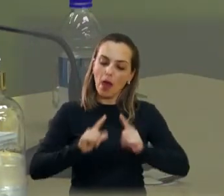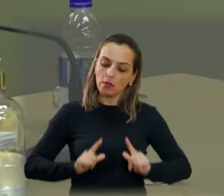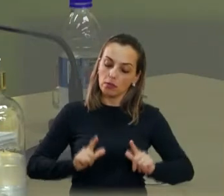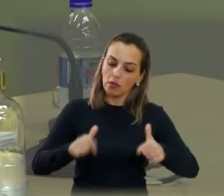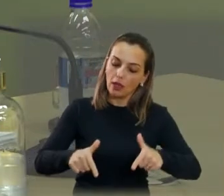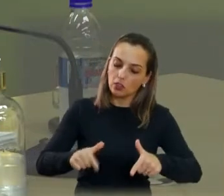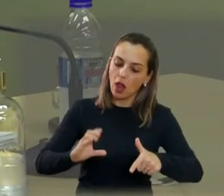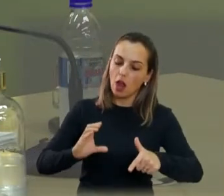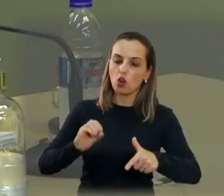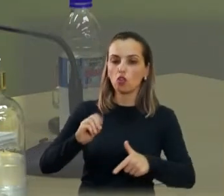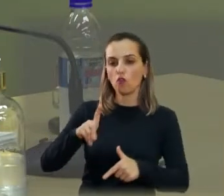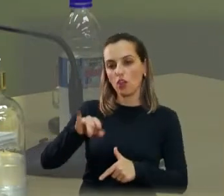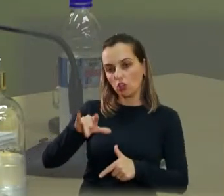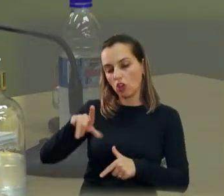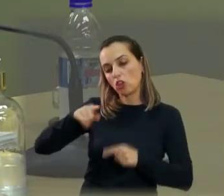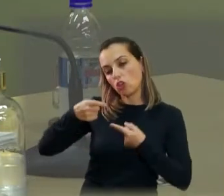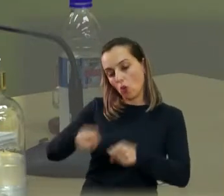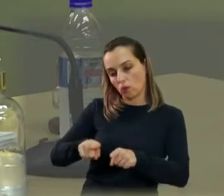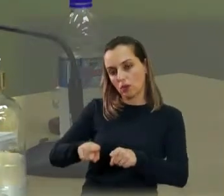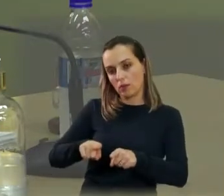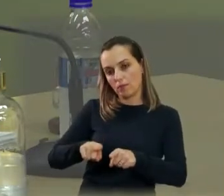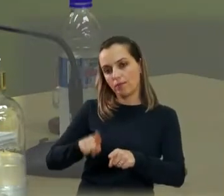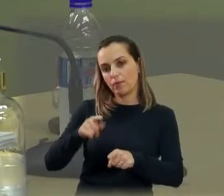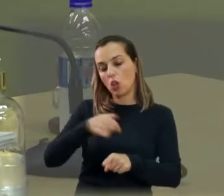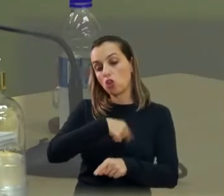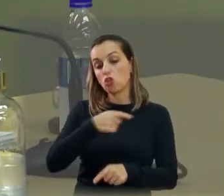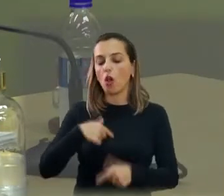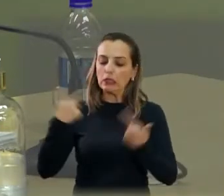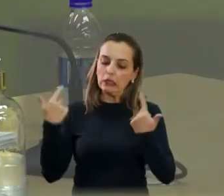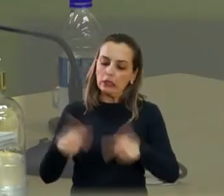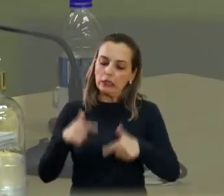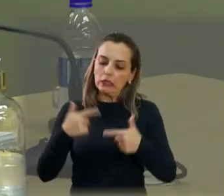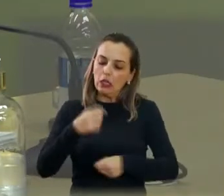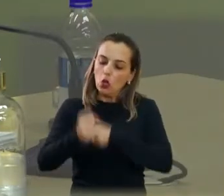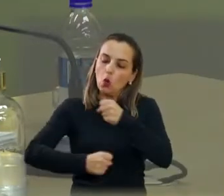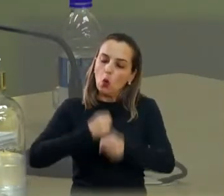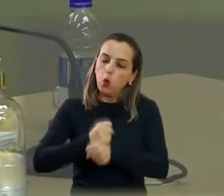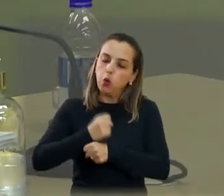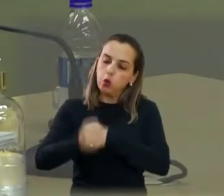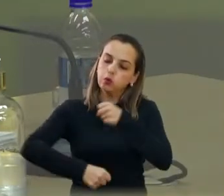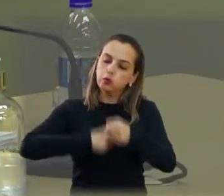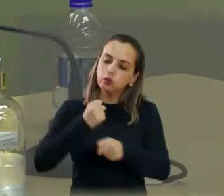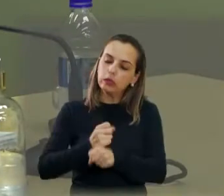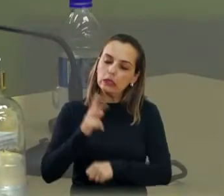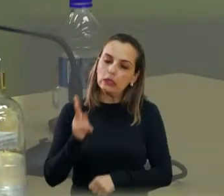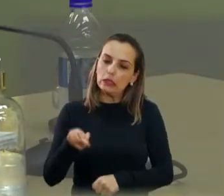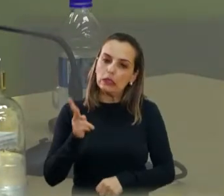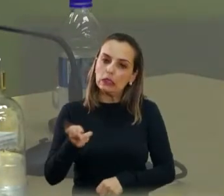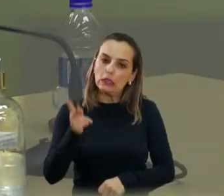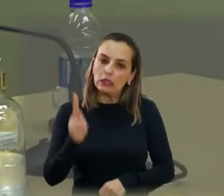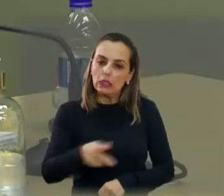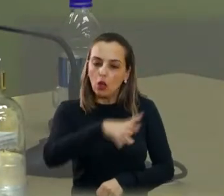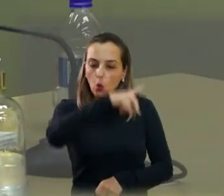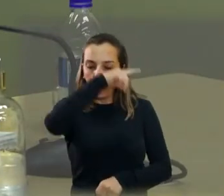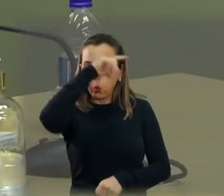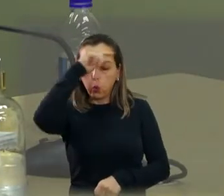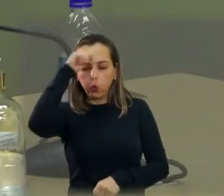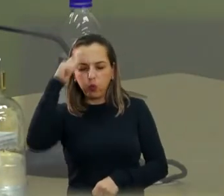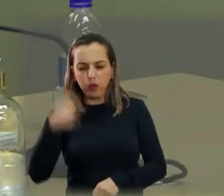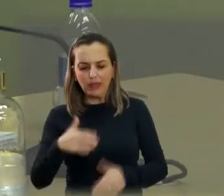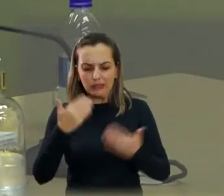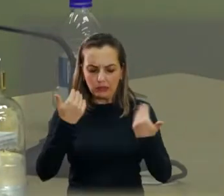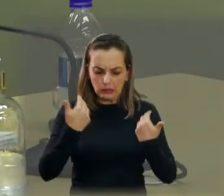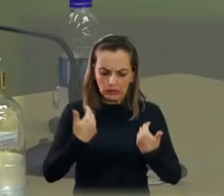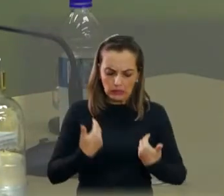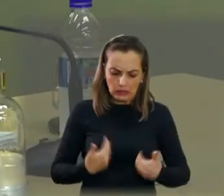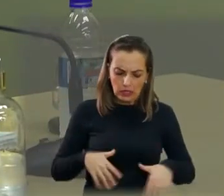coronavírus. Estamos trabalhando há quase um ano nessa tarefa, ainda que exaustos